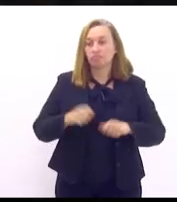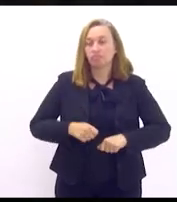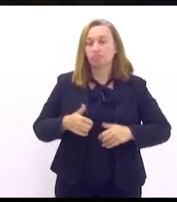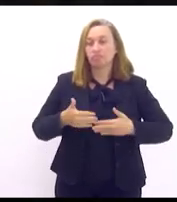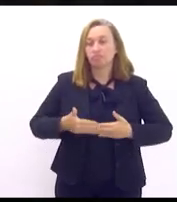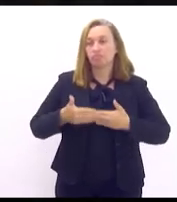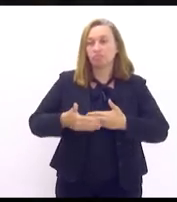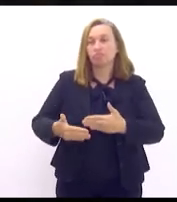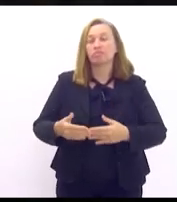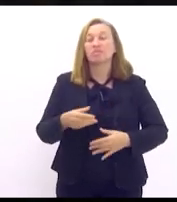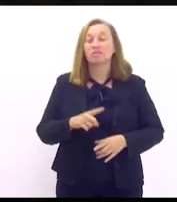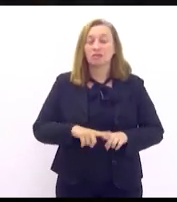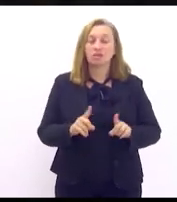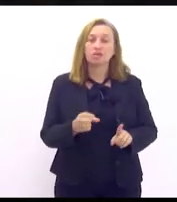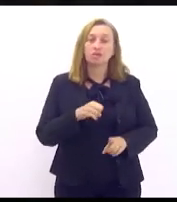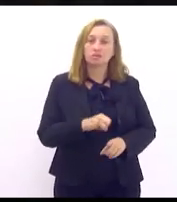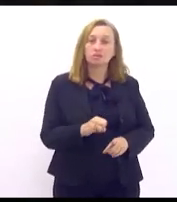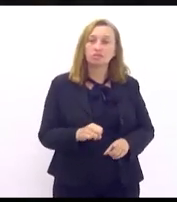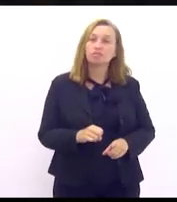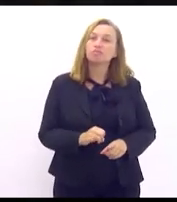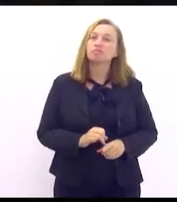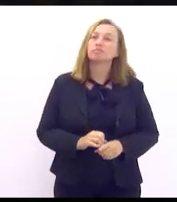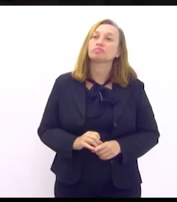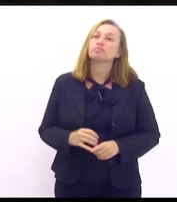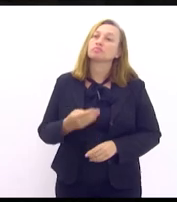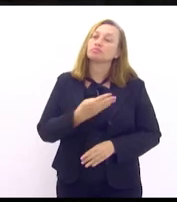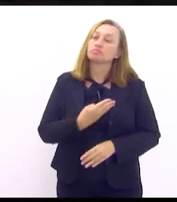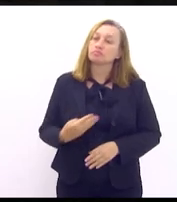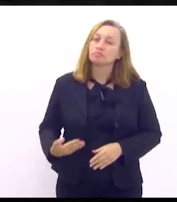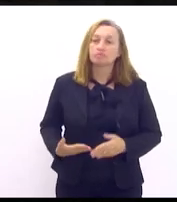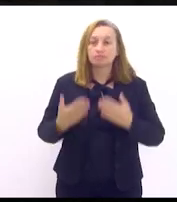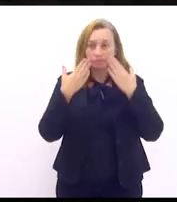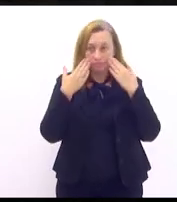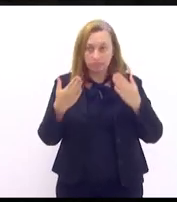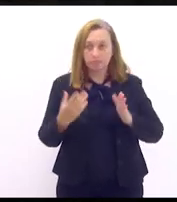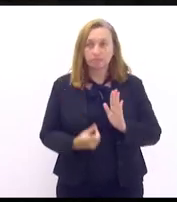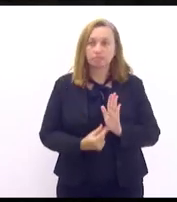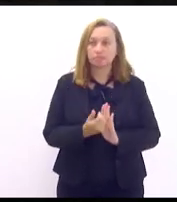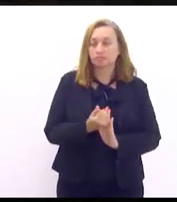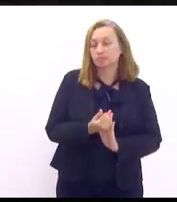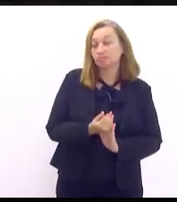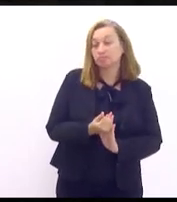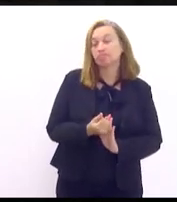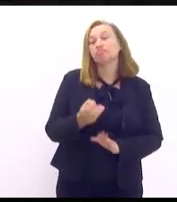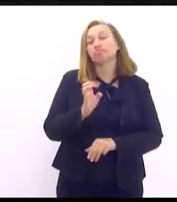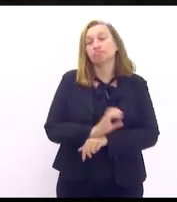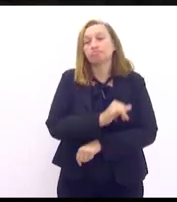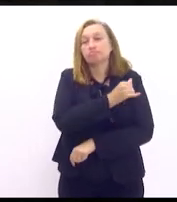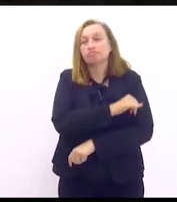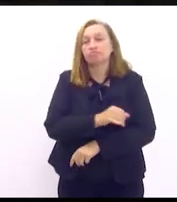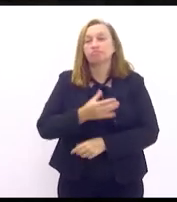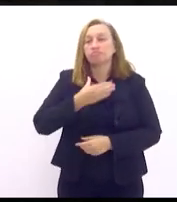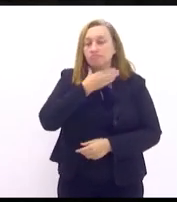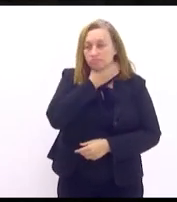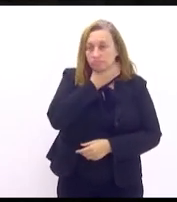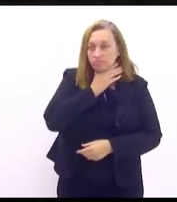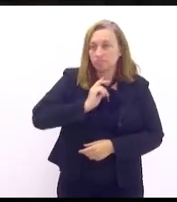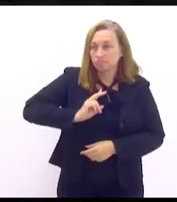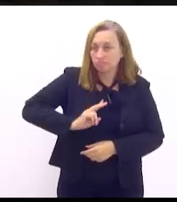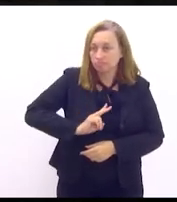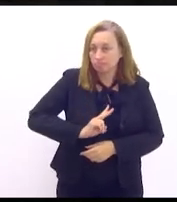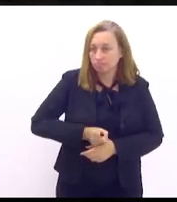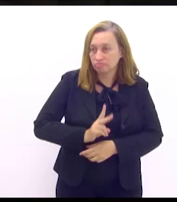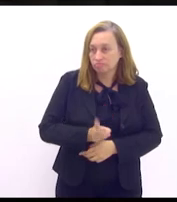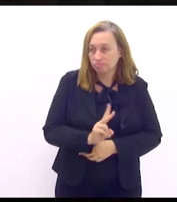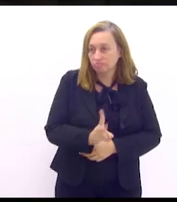avançar. Mas se for da forma como o governo apresenta o orçamento e suas prioridades, o Estado do Rio de Janeiro vai continuar nessa cíclica